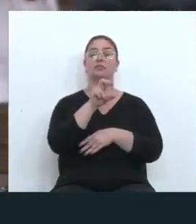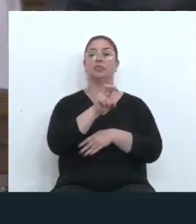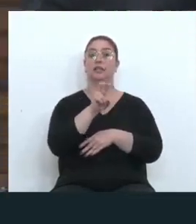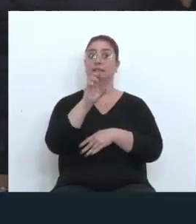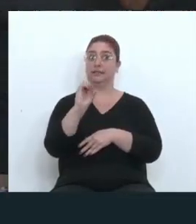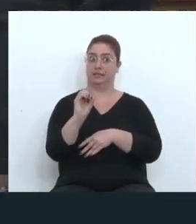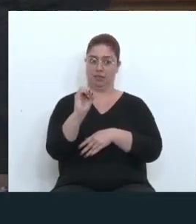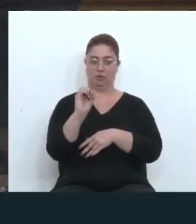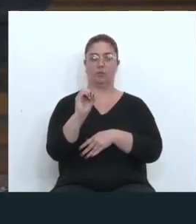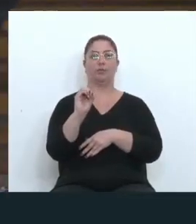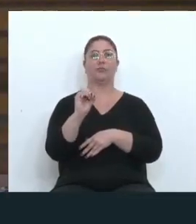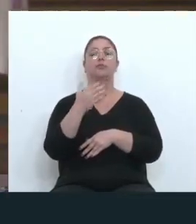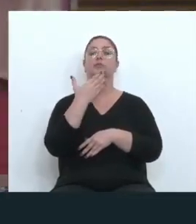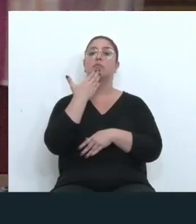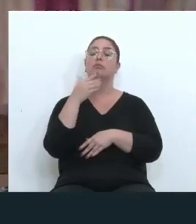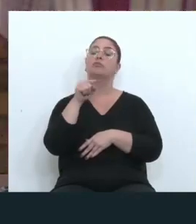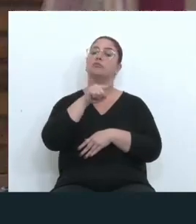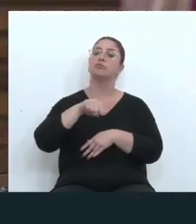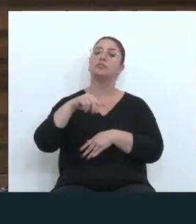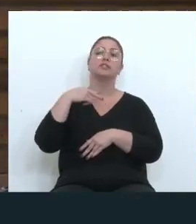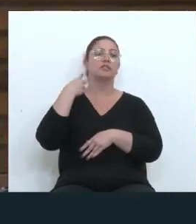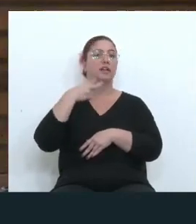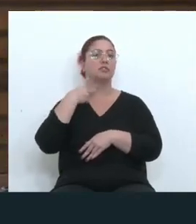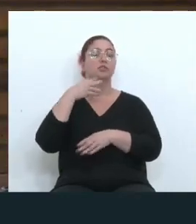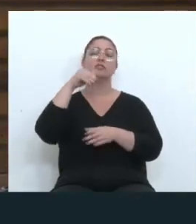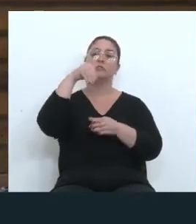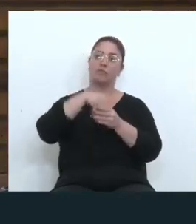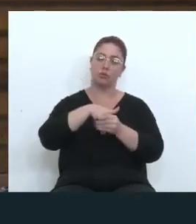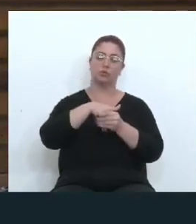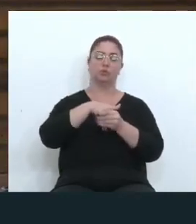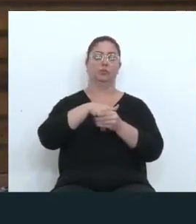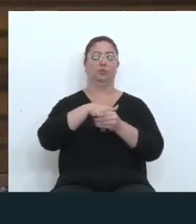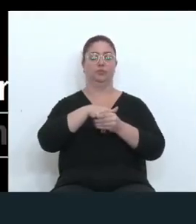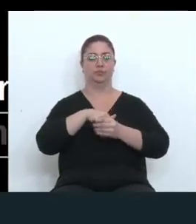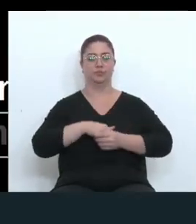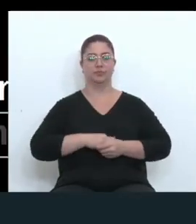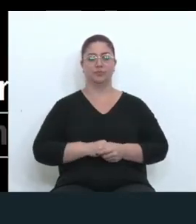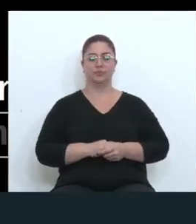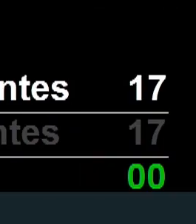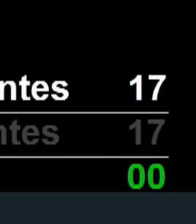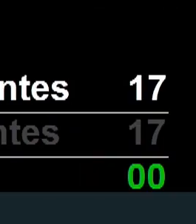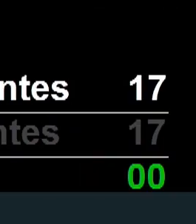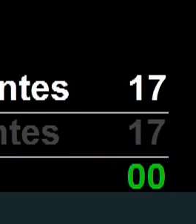prefeituras vereadores que utilizem os terminais para o voto eletrônico